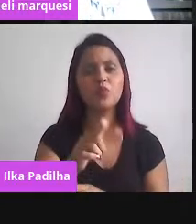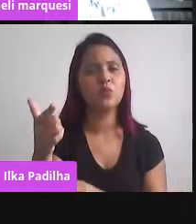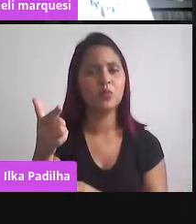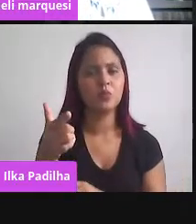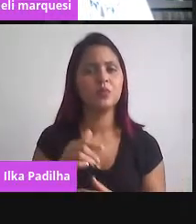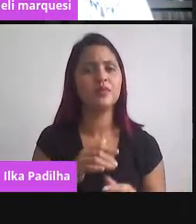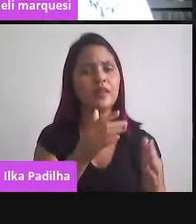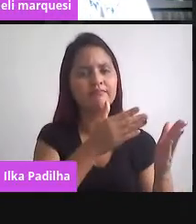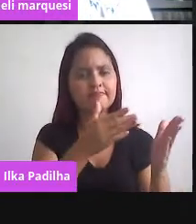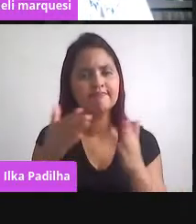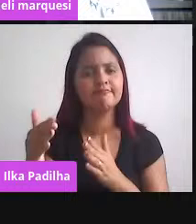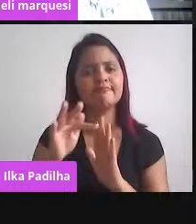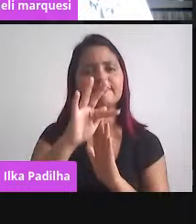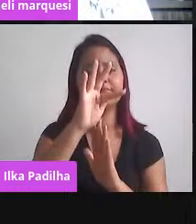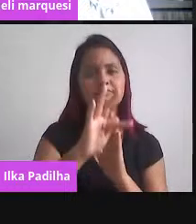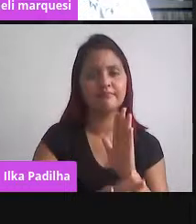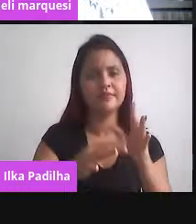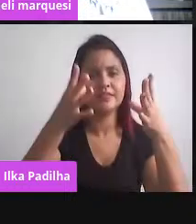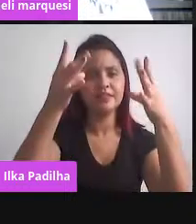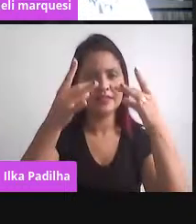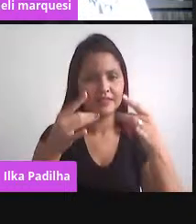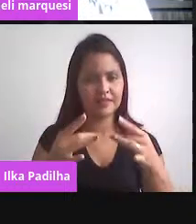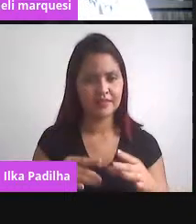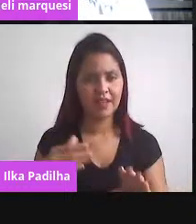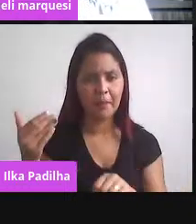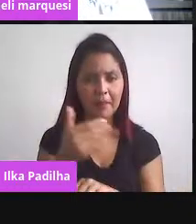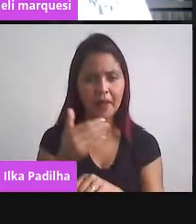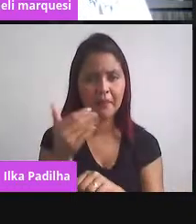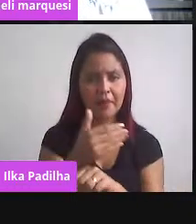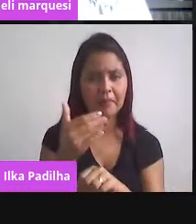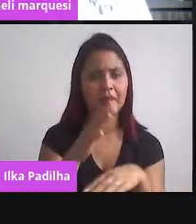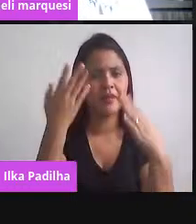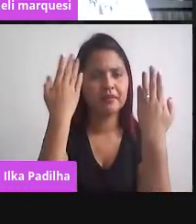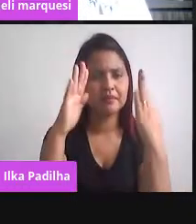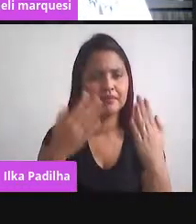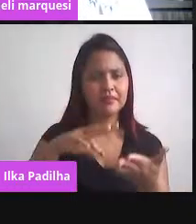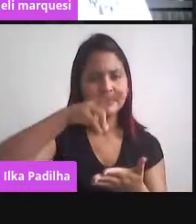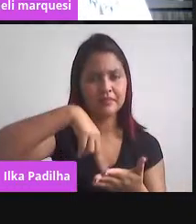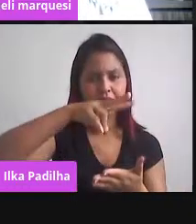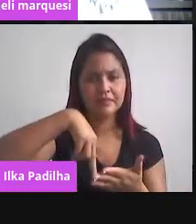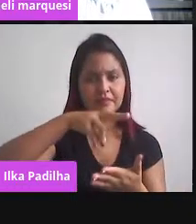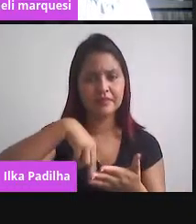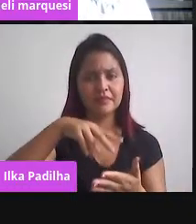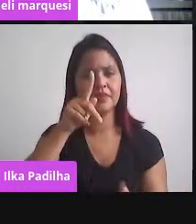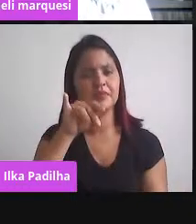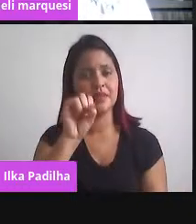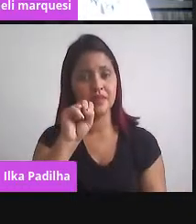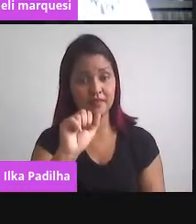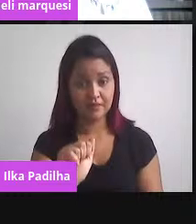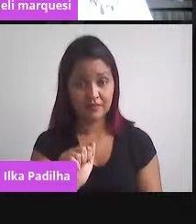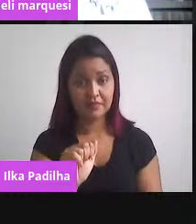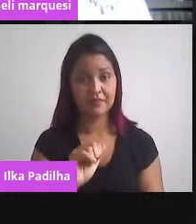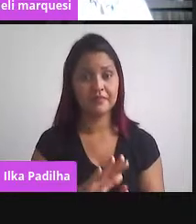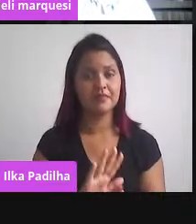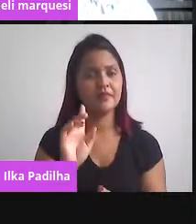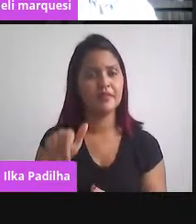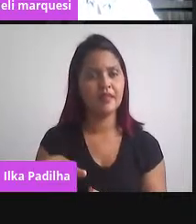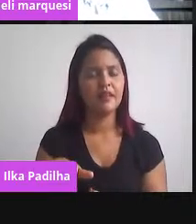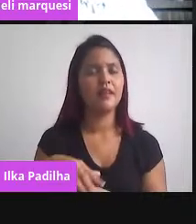sobre sequências descritivas e inferências na avaliação de leitura do PISA, né? Sabemos